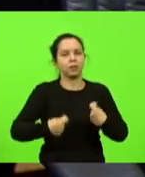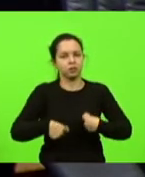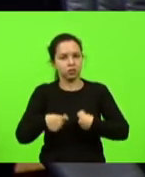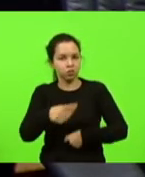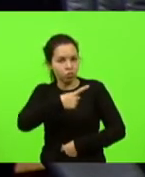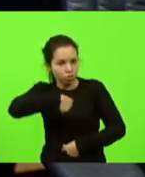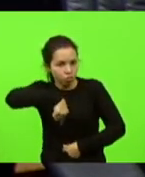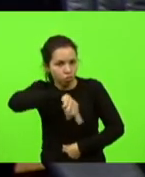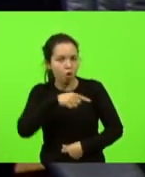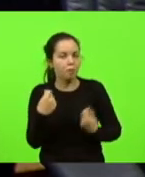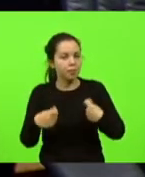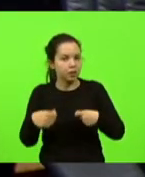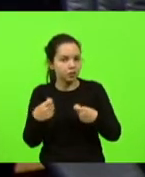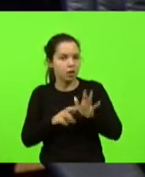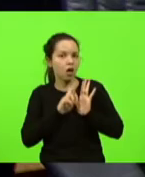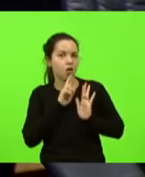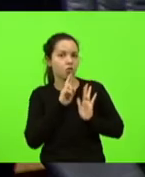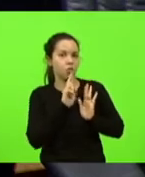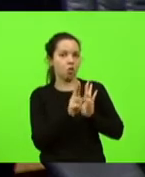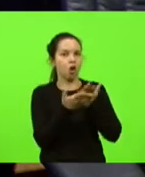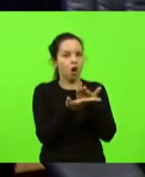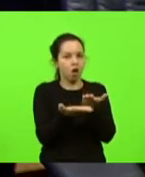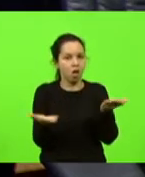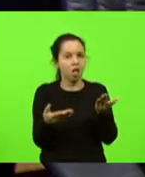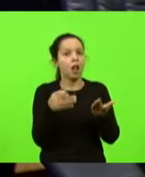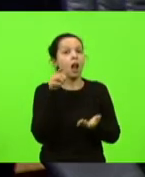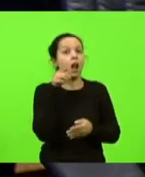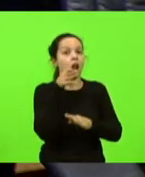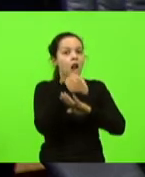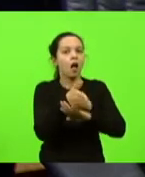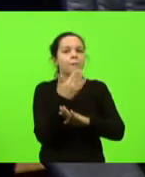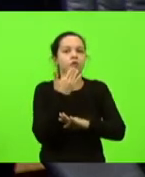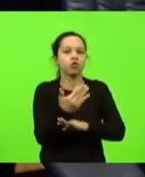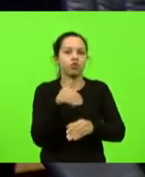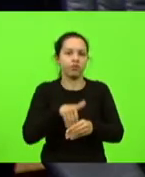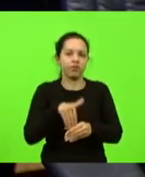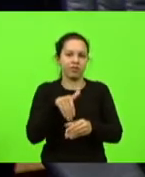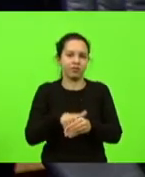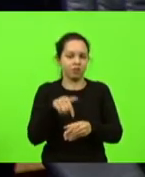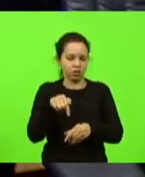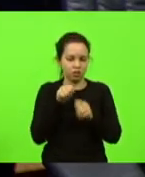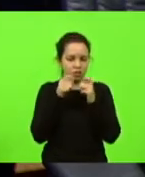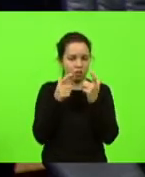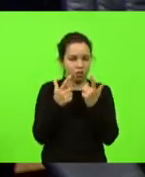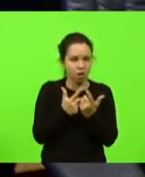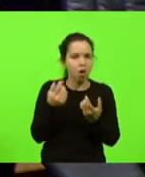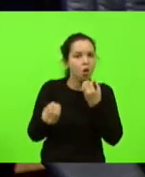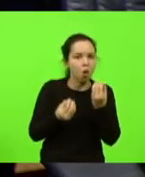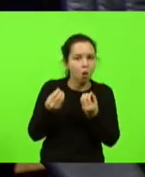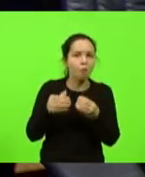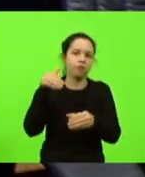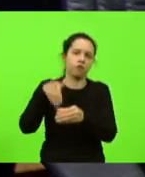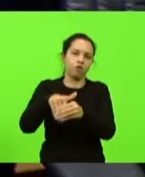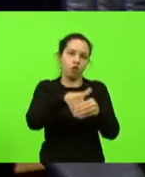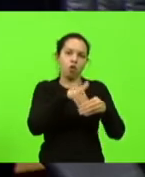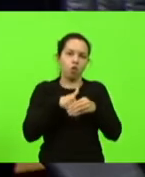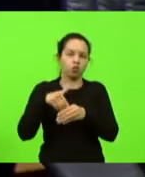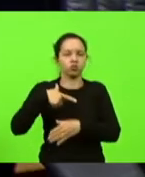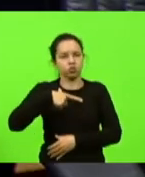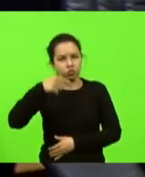dar resposta, porque é lá que nós vamos pedir voto. E nessa casa não tem outro jeito, a não ser através do voto de nós estarmos aqui.